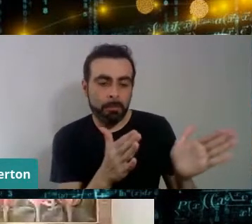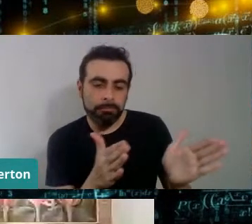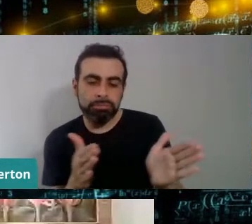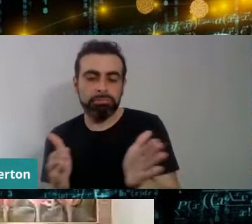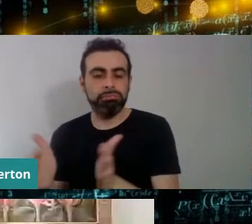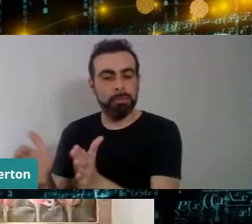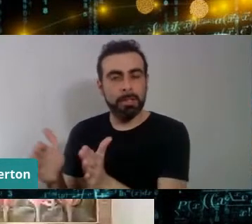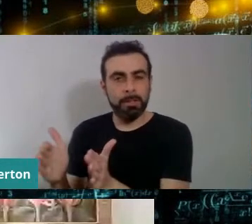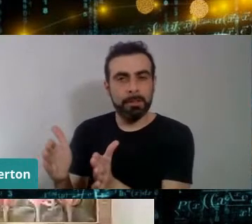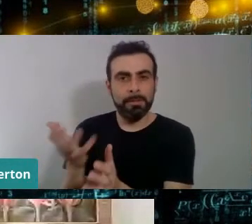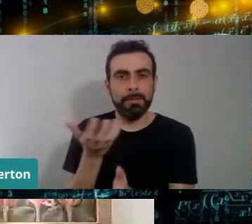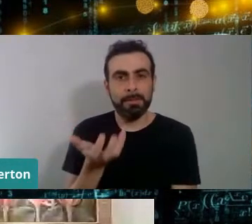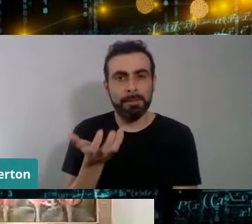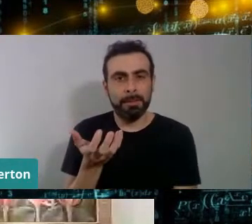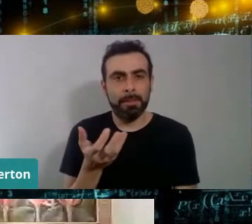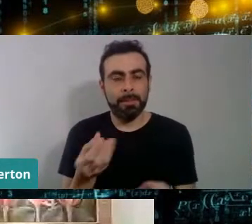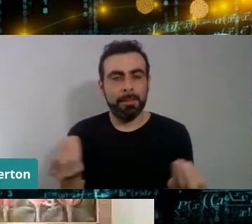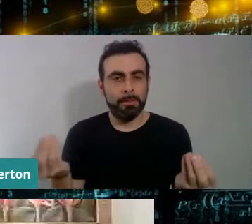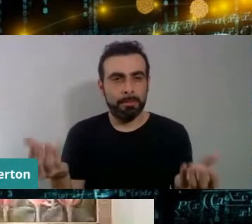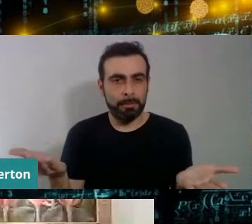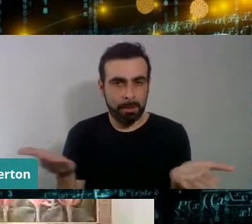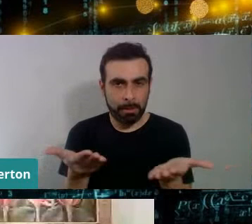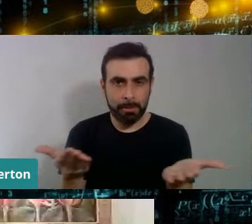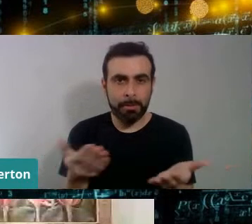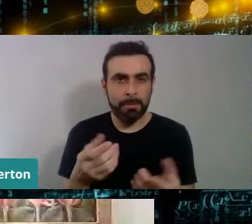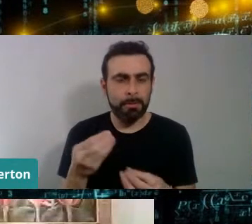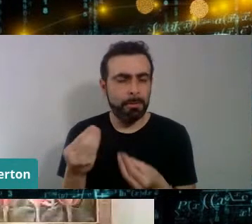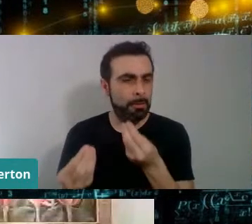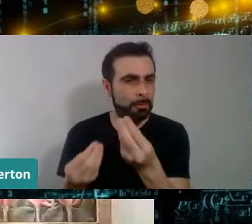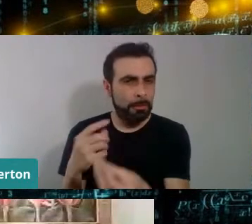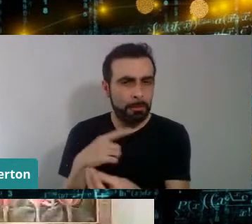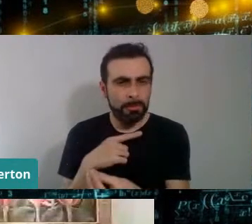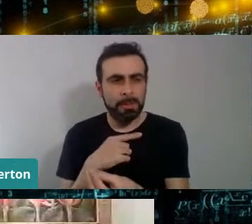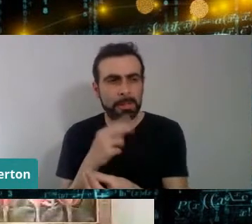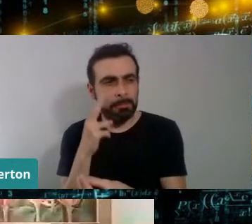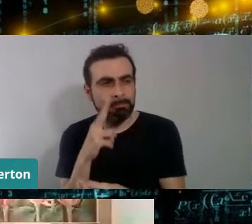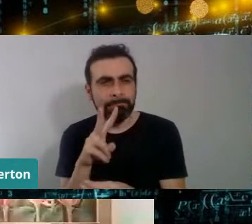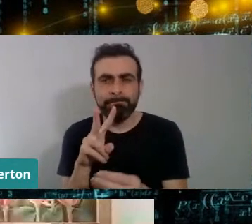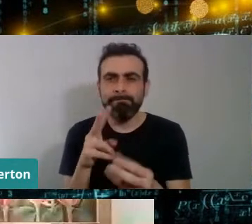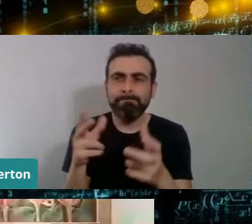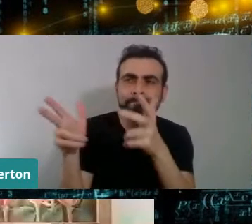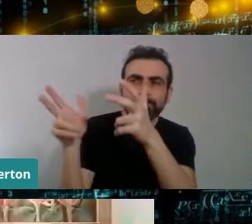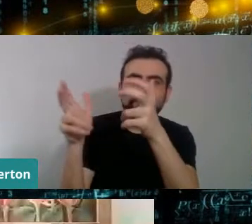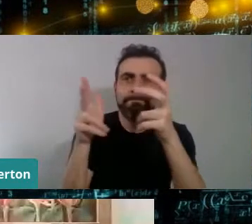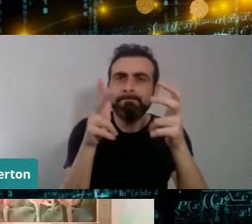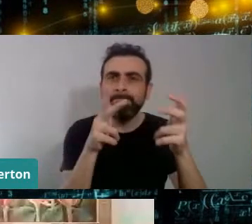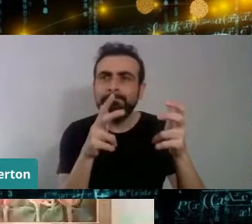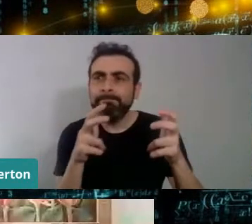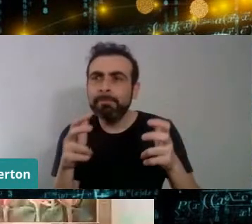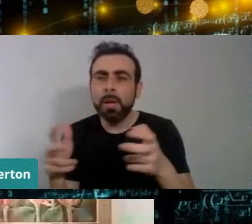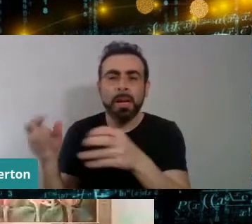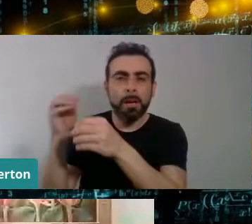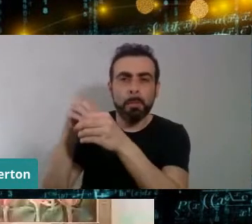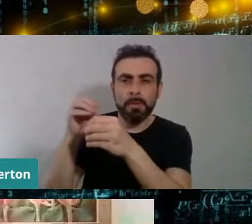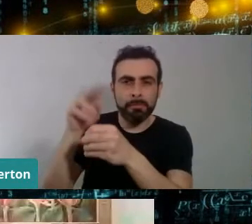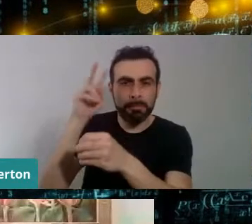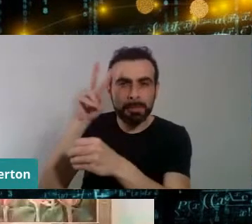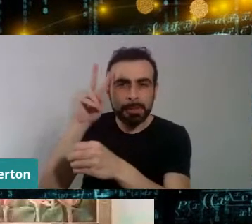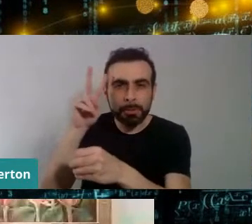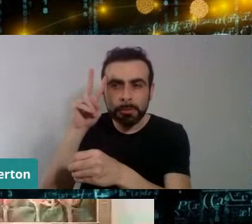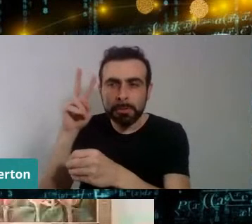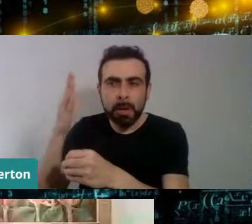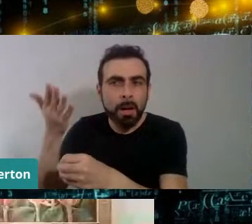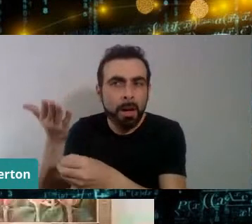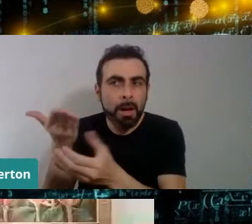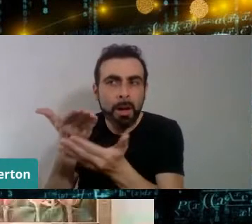né, nessa sala que nós estamos caminhando, olhando pelas janelas e vendo os horizontes diferentes, né?